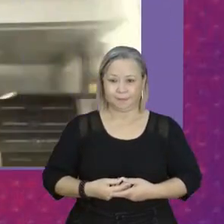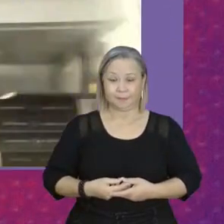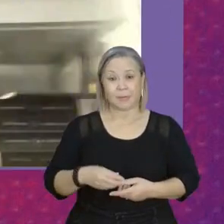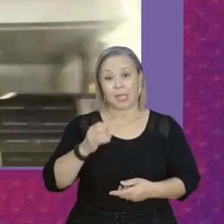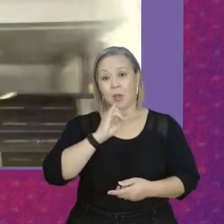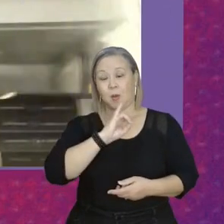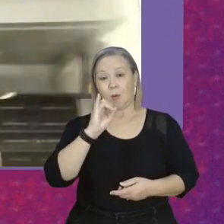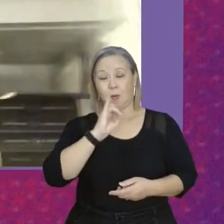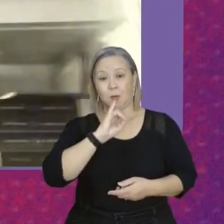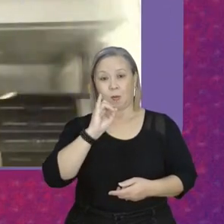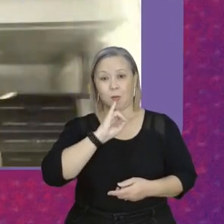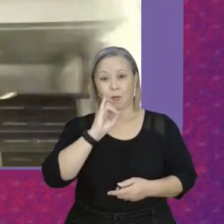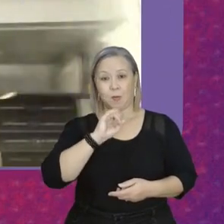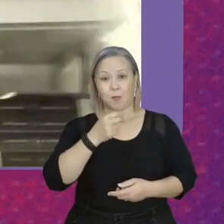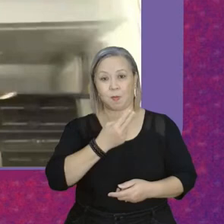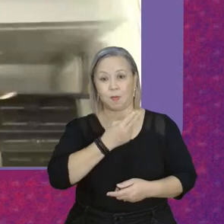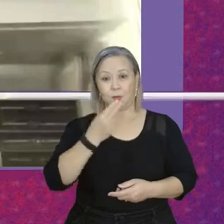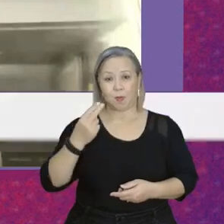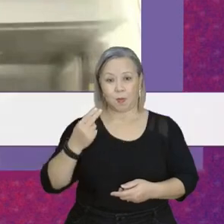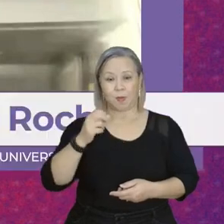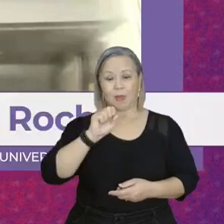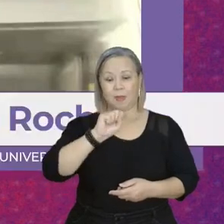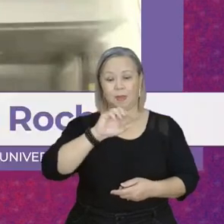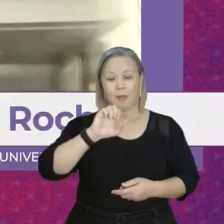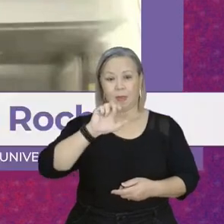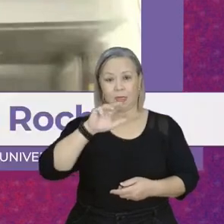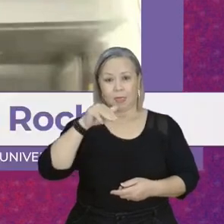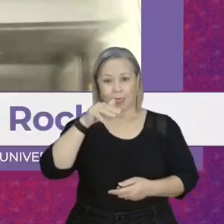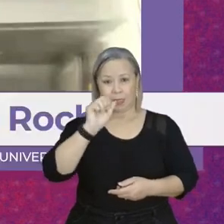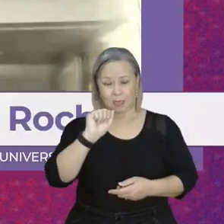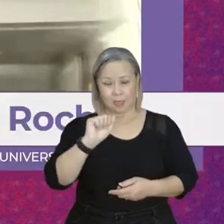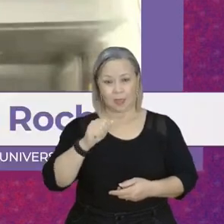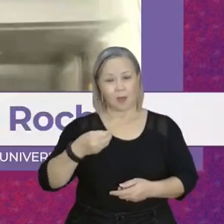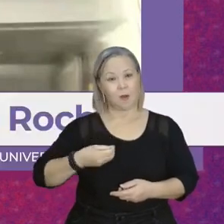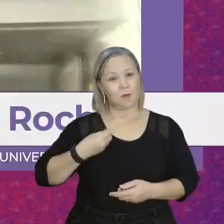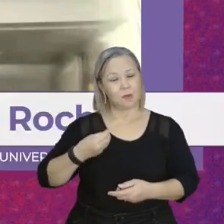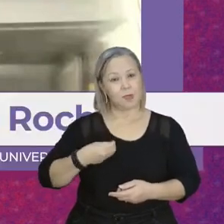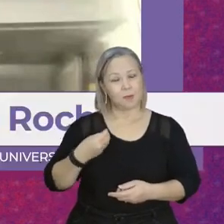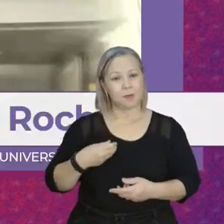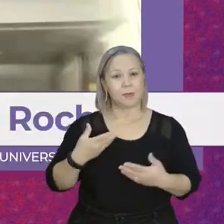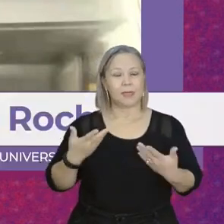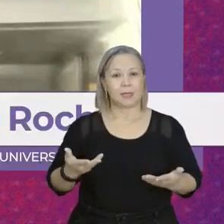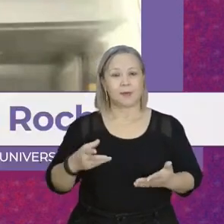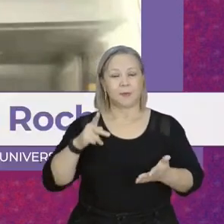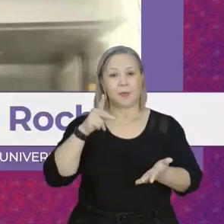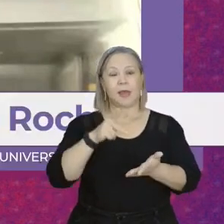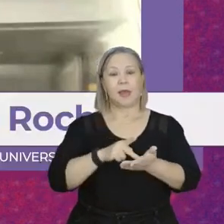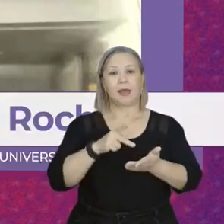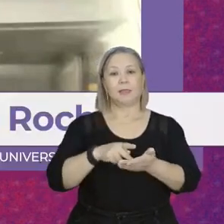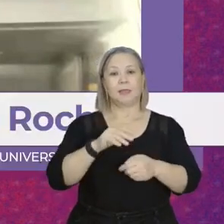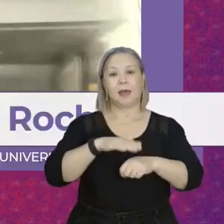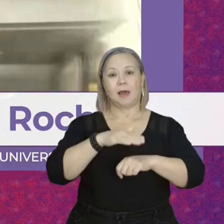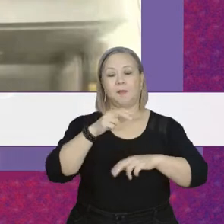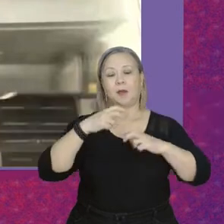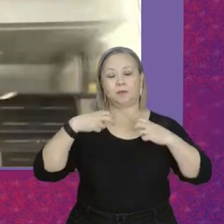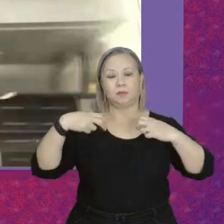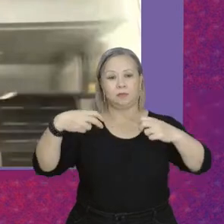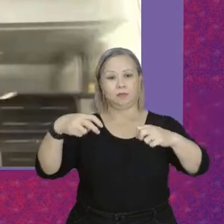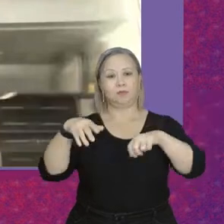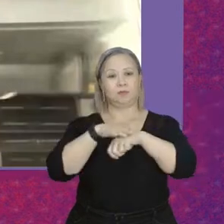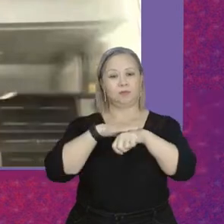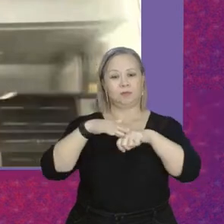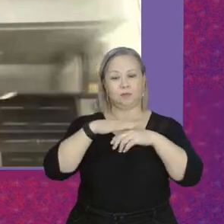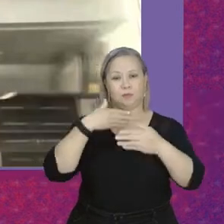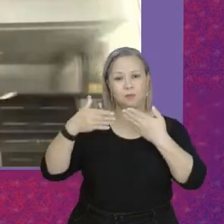Olá, meu nome é Selma Rocha. Estamos aqui para realizar mais uma roda de conversa,